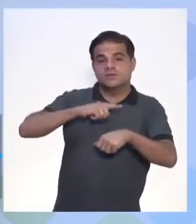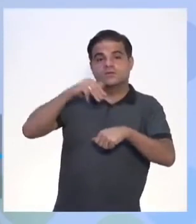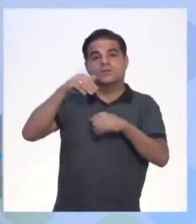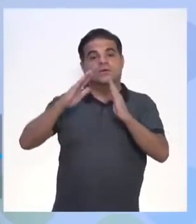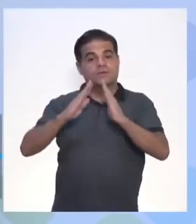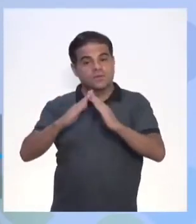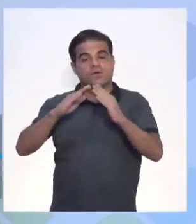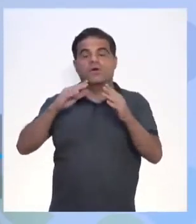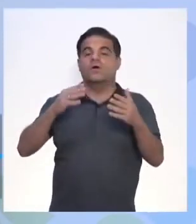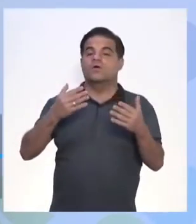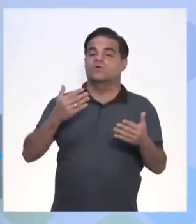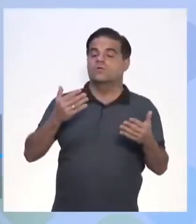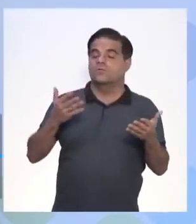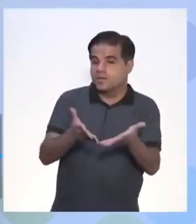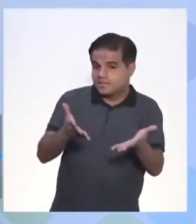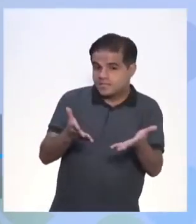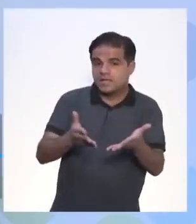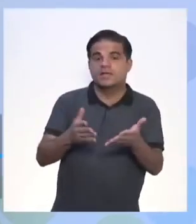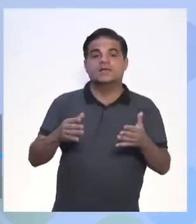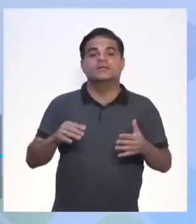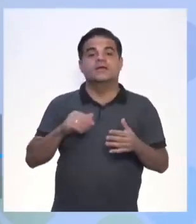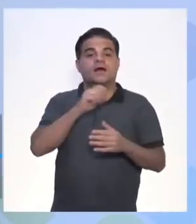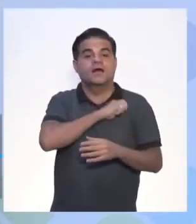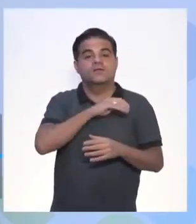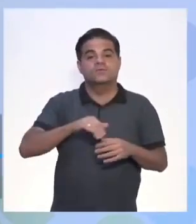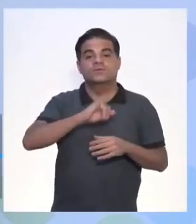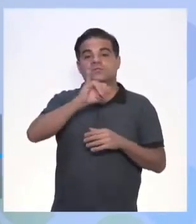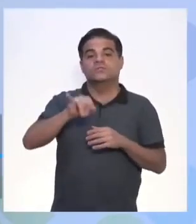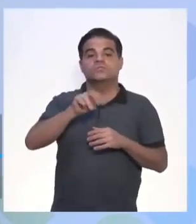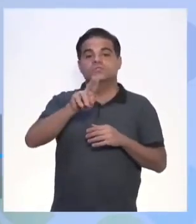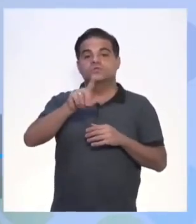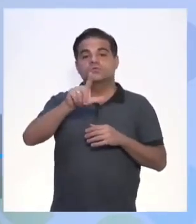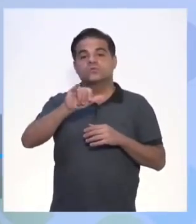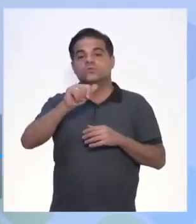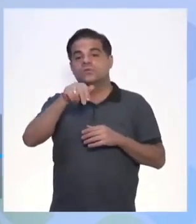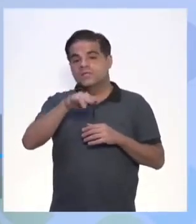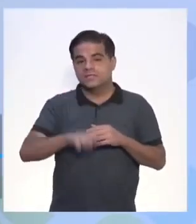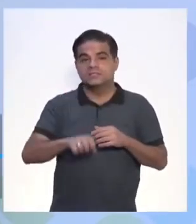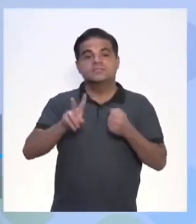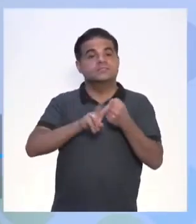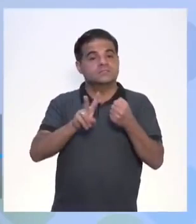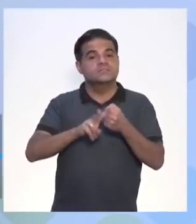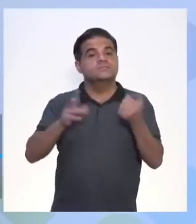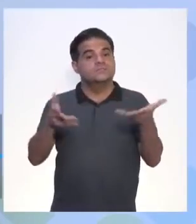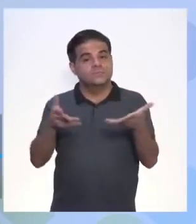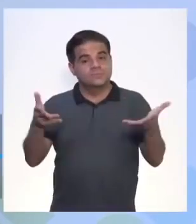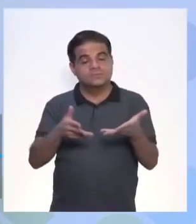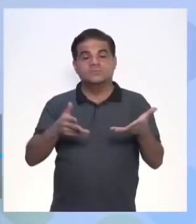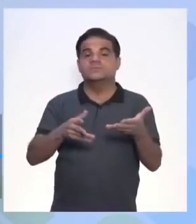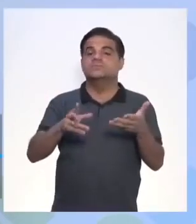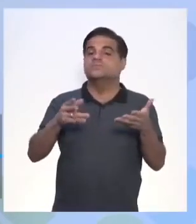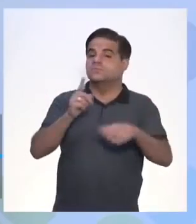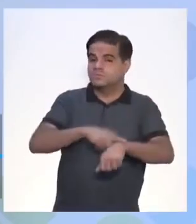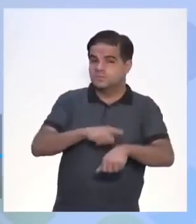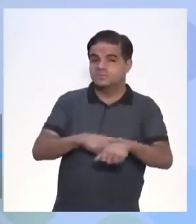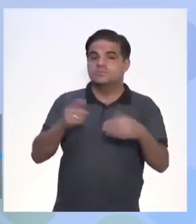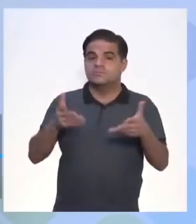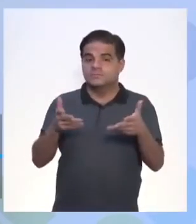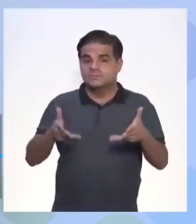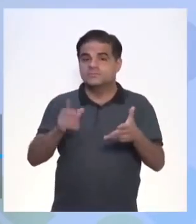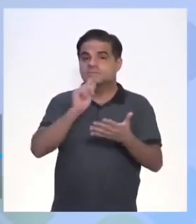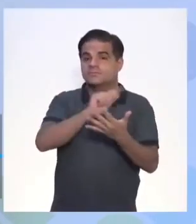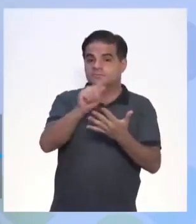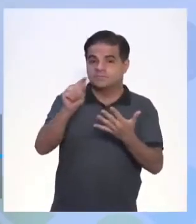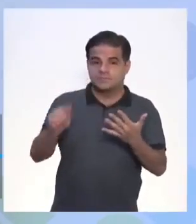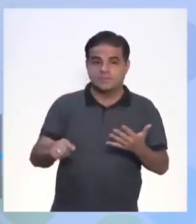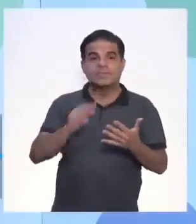moro, presente, aluna Juliane, verbos no presente, verbos no tempo presente.